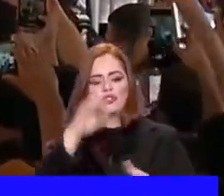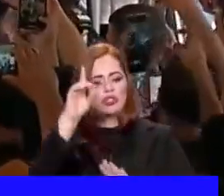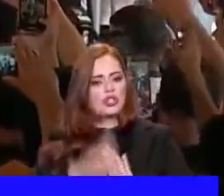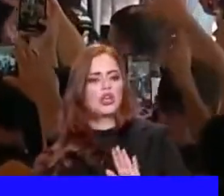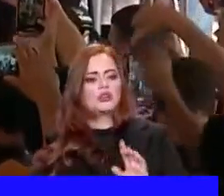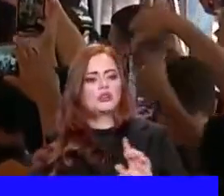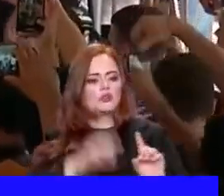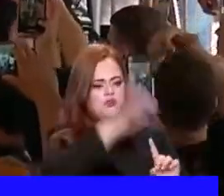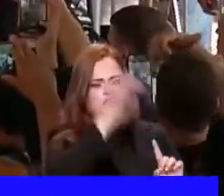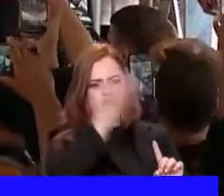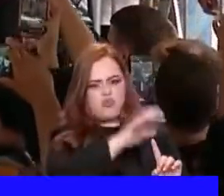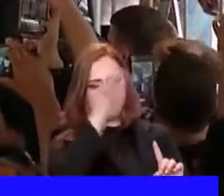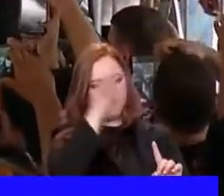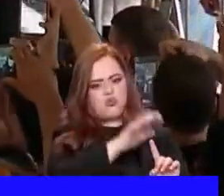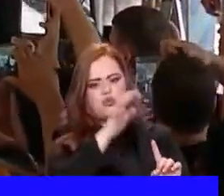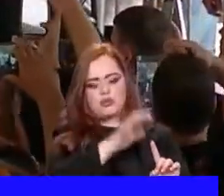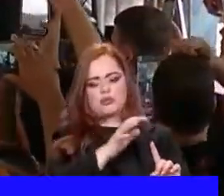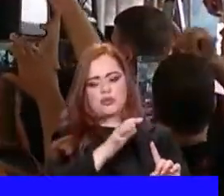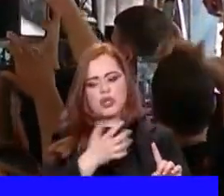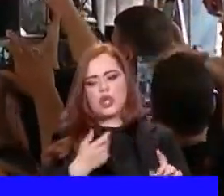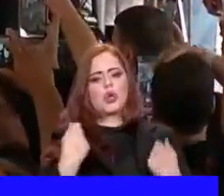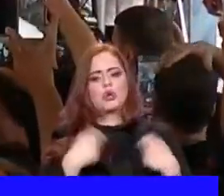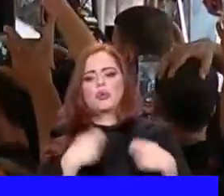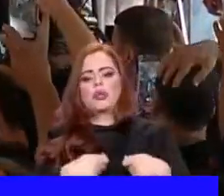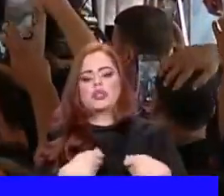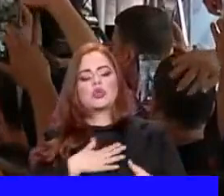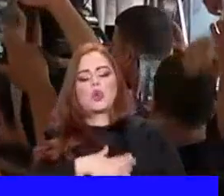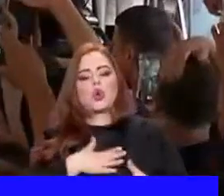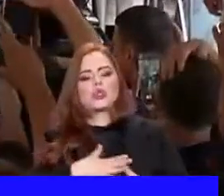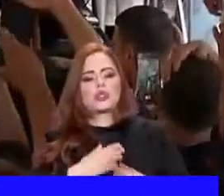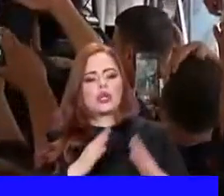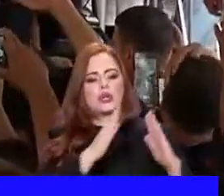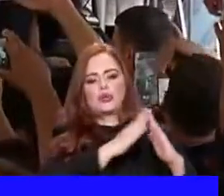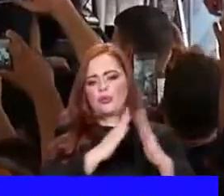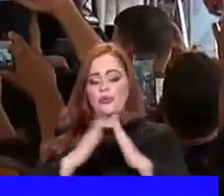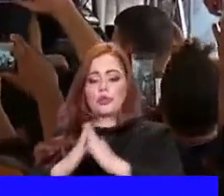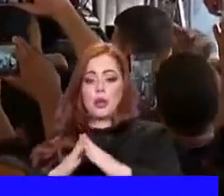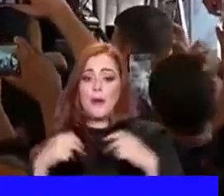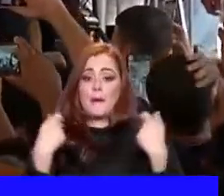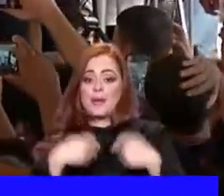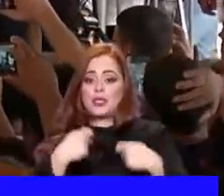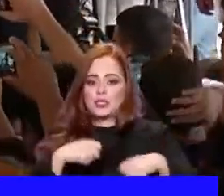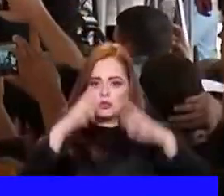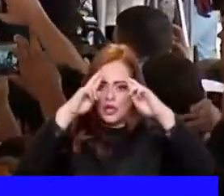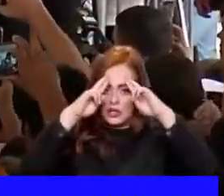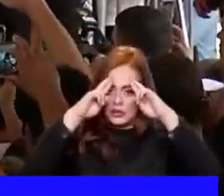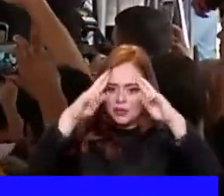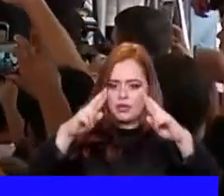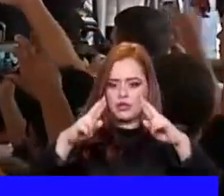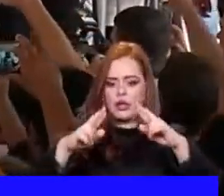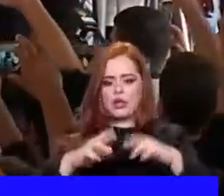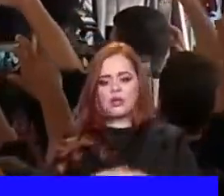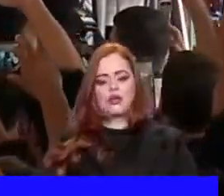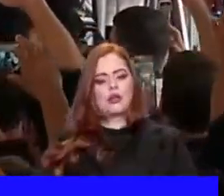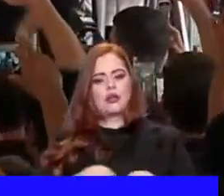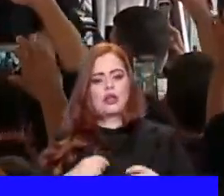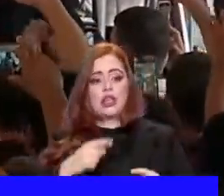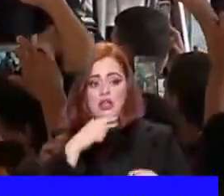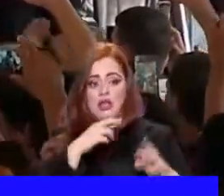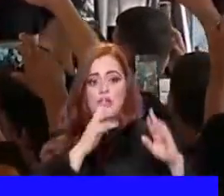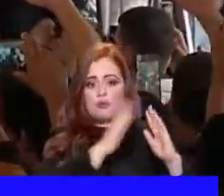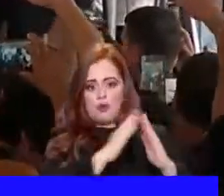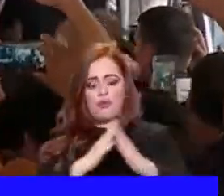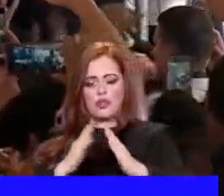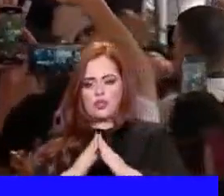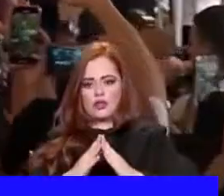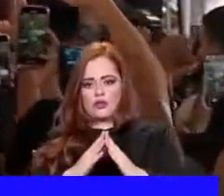Eu não preciso gostar do meu vizinho. Eu tenho apenas que respeitá-lo e exigir dele respeito a mim.